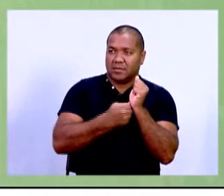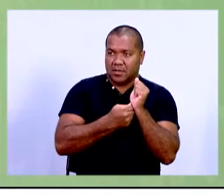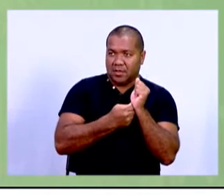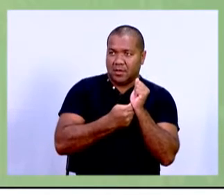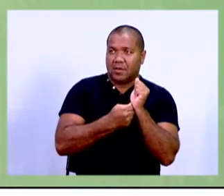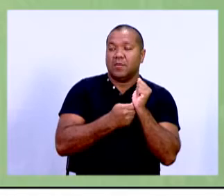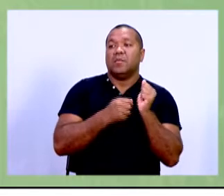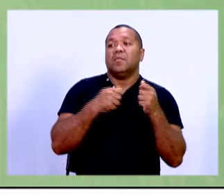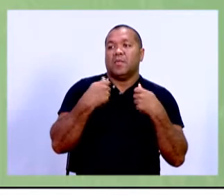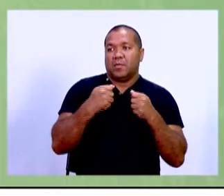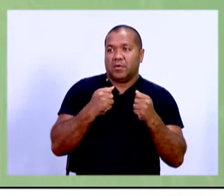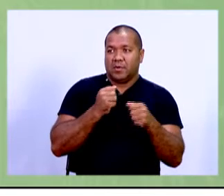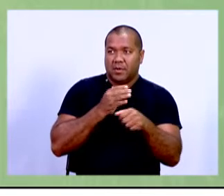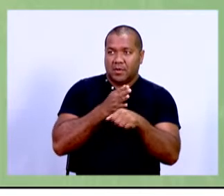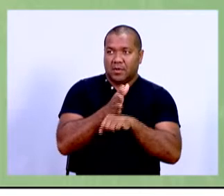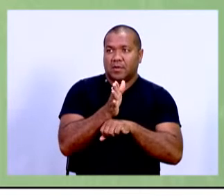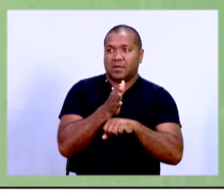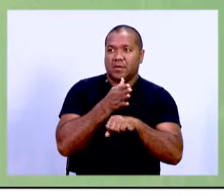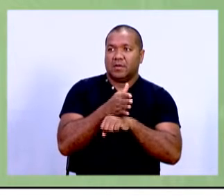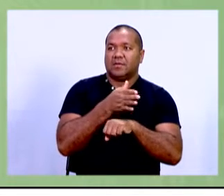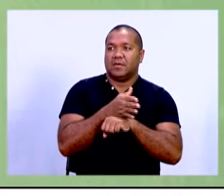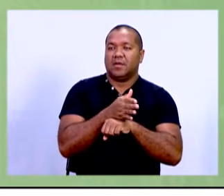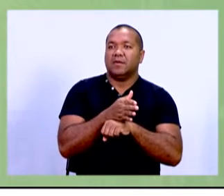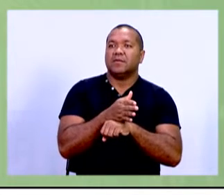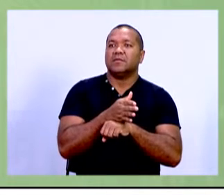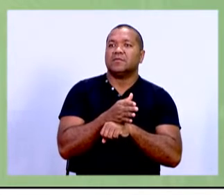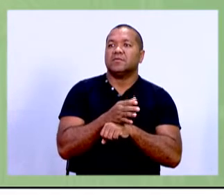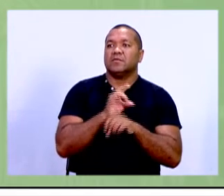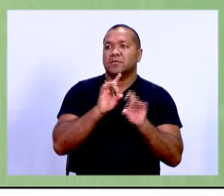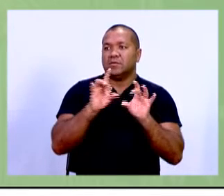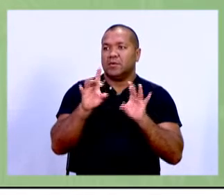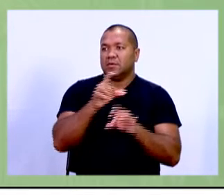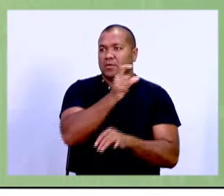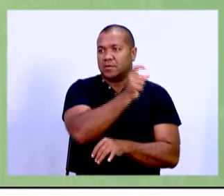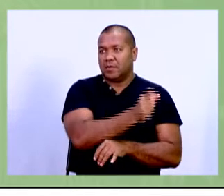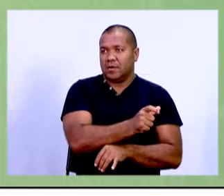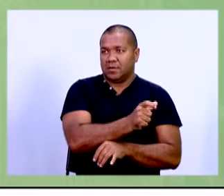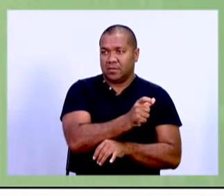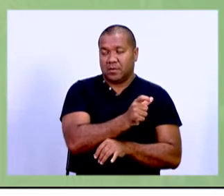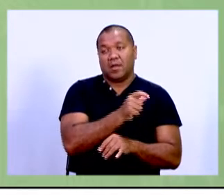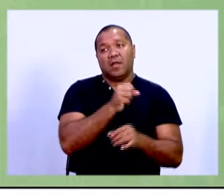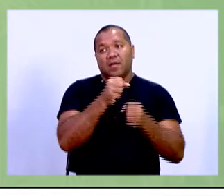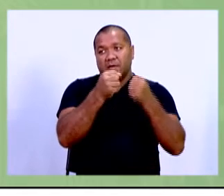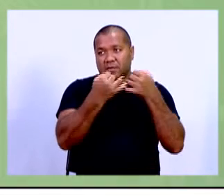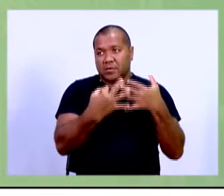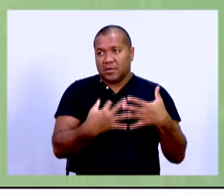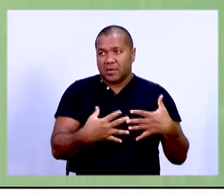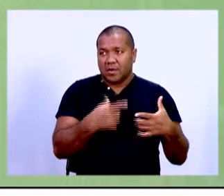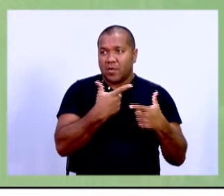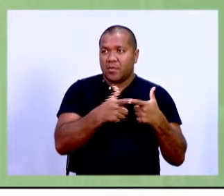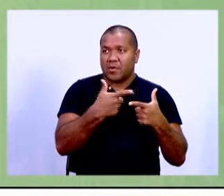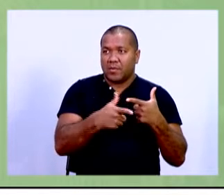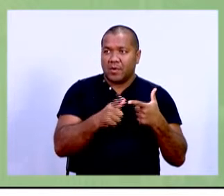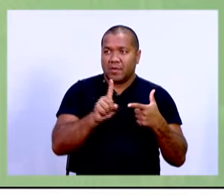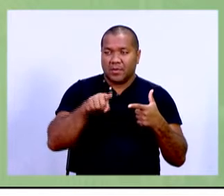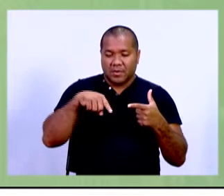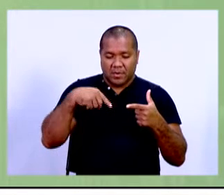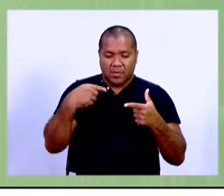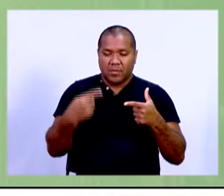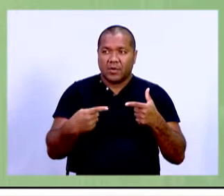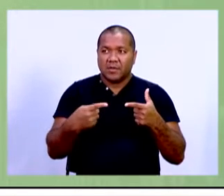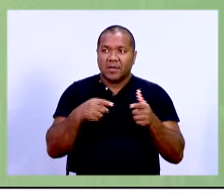esse acesso exclusivo do cliente. Ele vai descrever o problema. Em seguida, ele